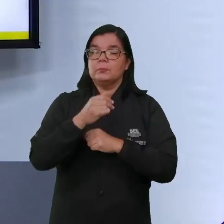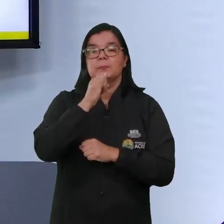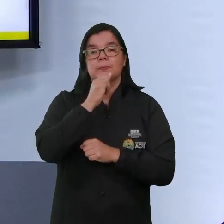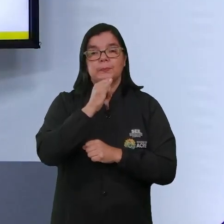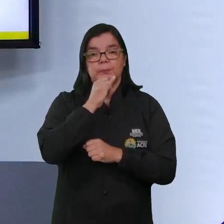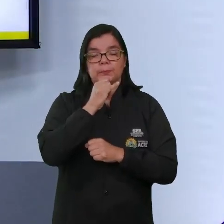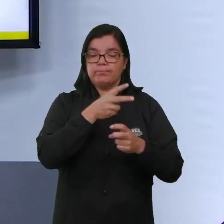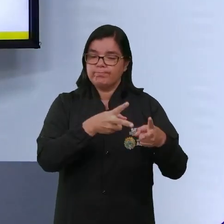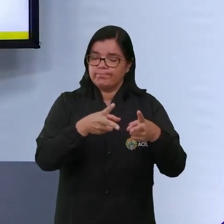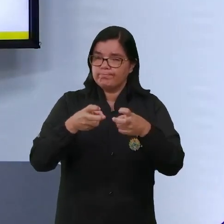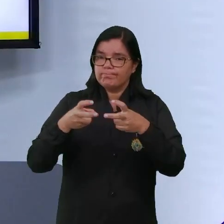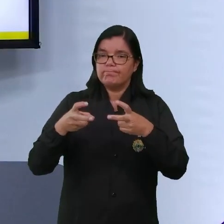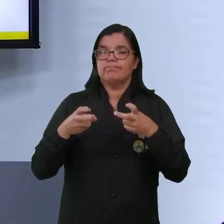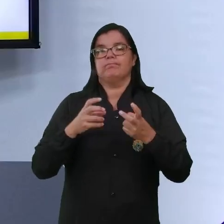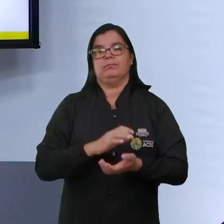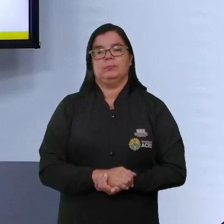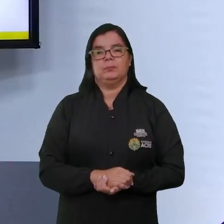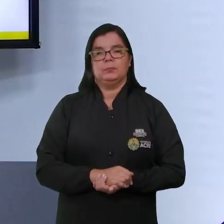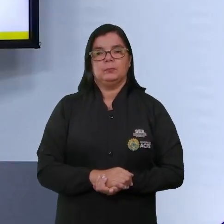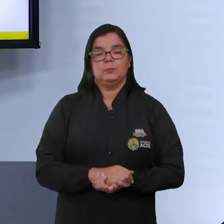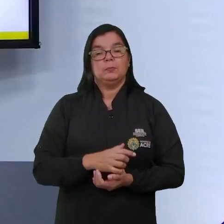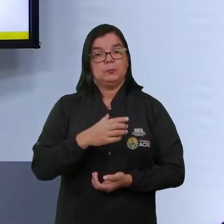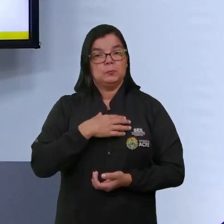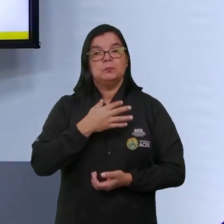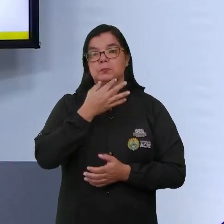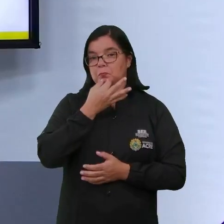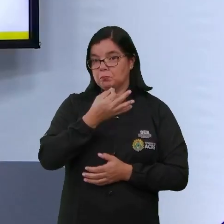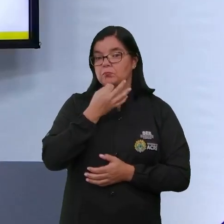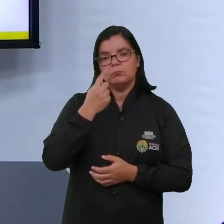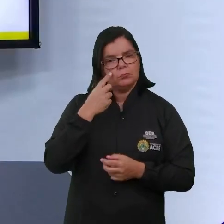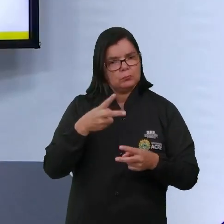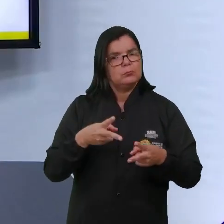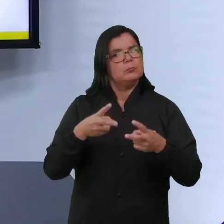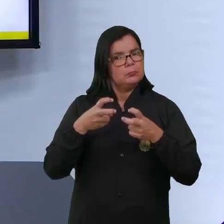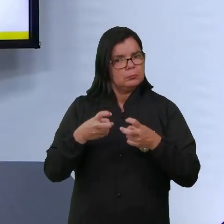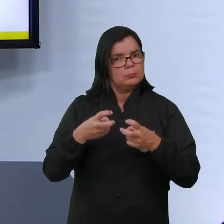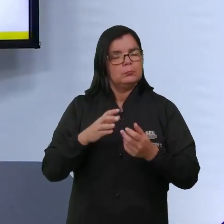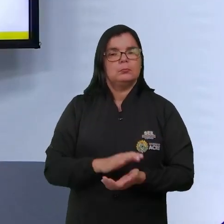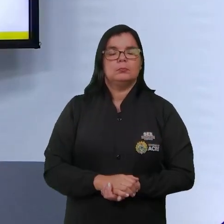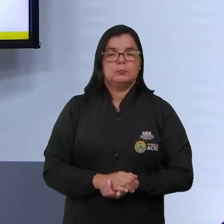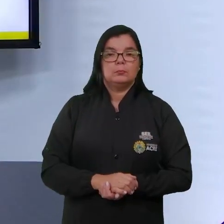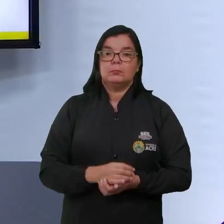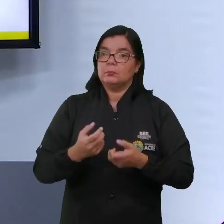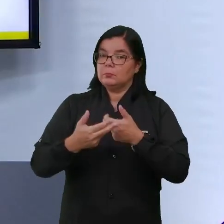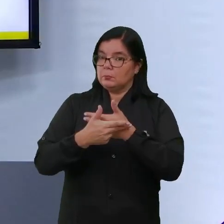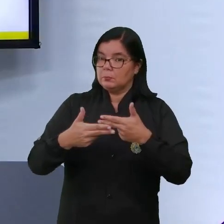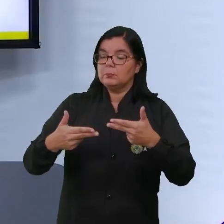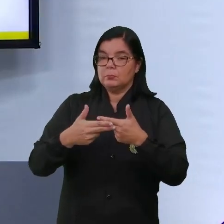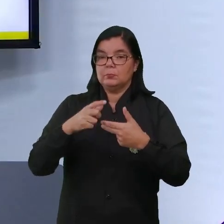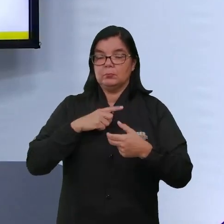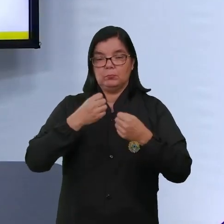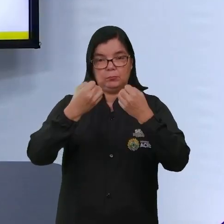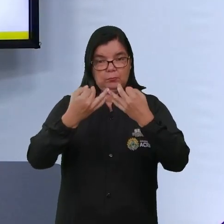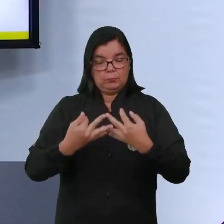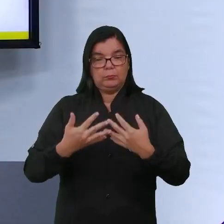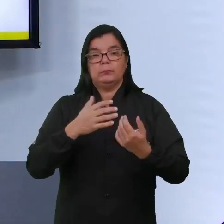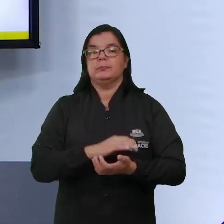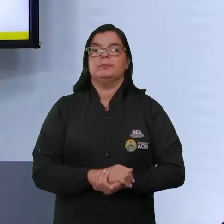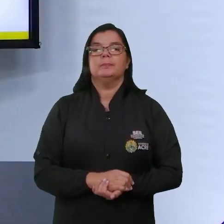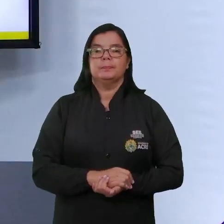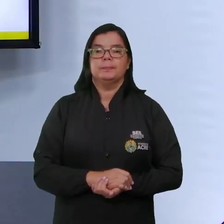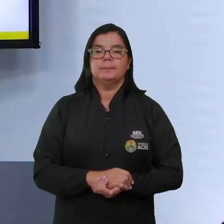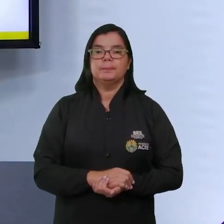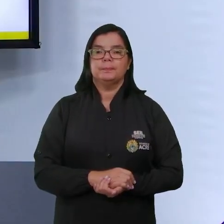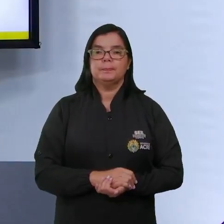exemplo, na exploração. Quem tem um senso crítico vai perceber essas ponderações que eu acabei de